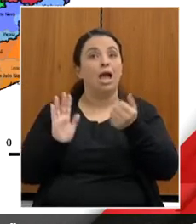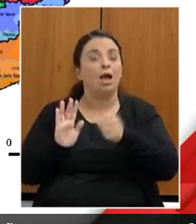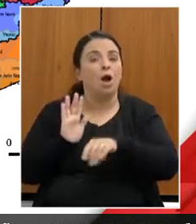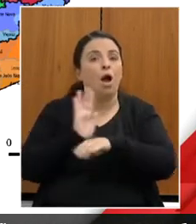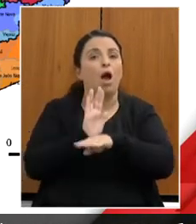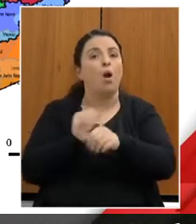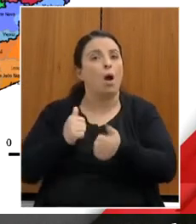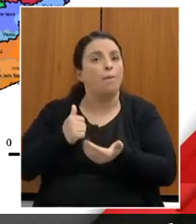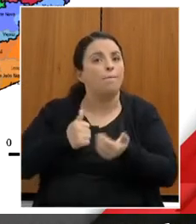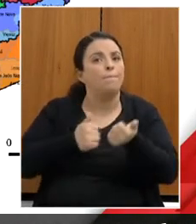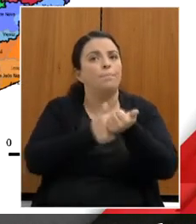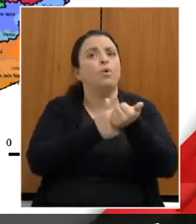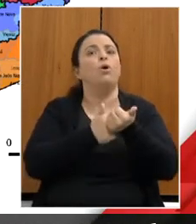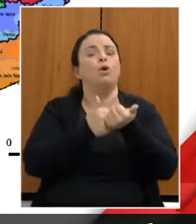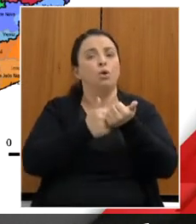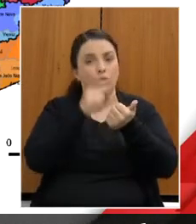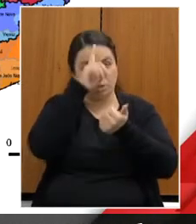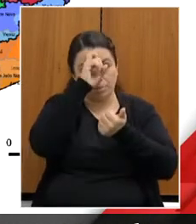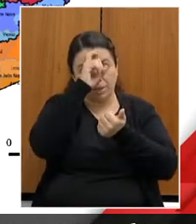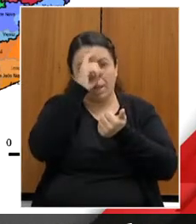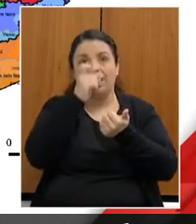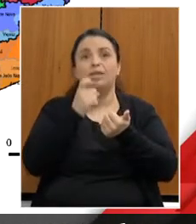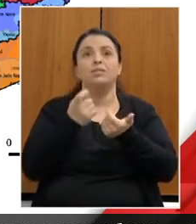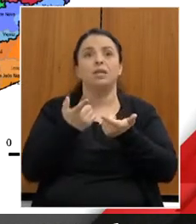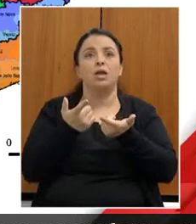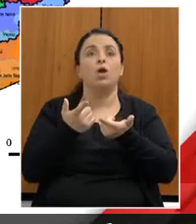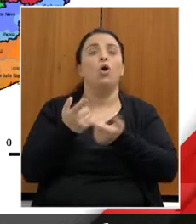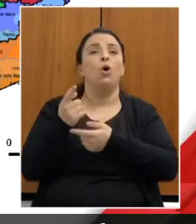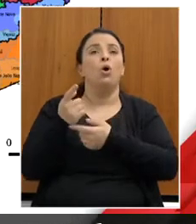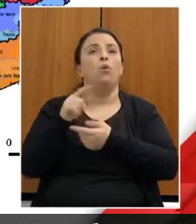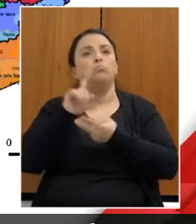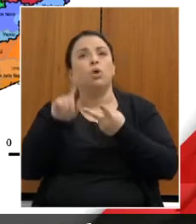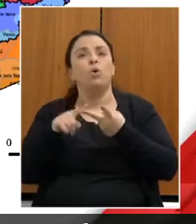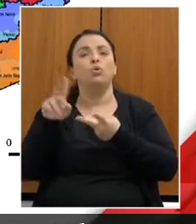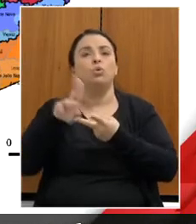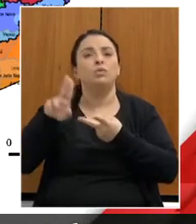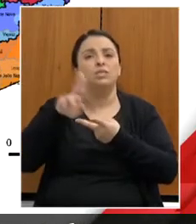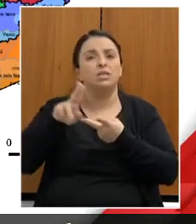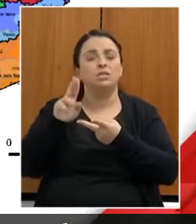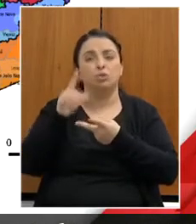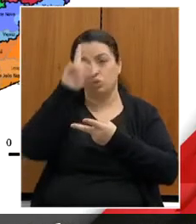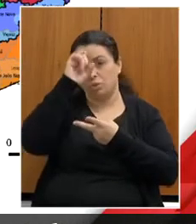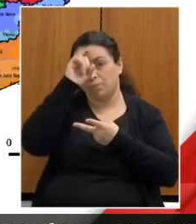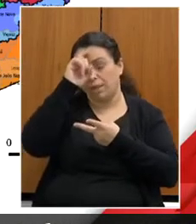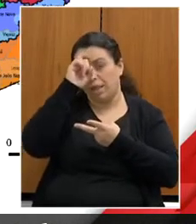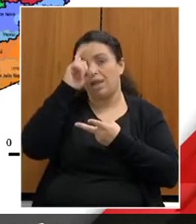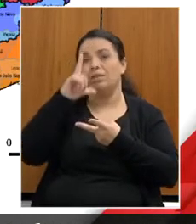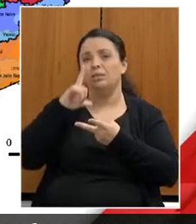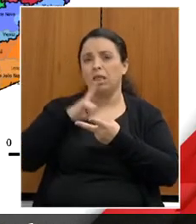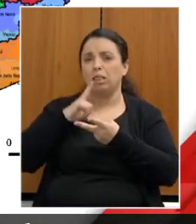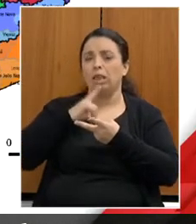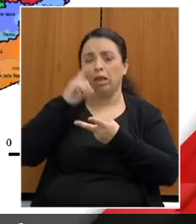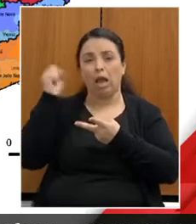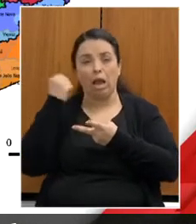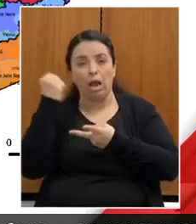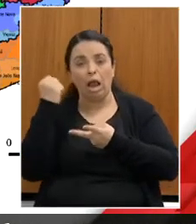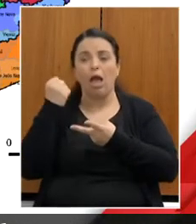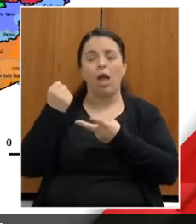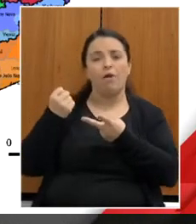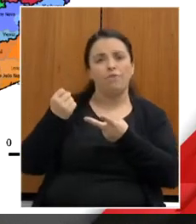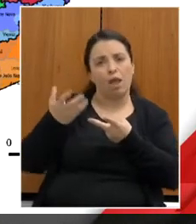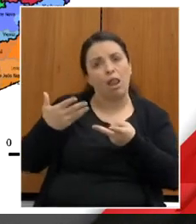de criação de linhas de cuidado, utilização de hospitais de média e alta complexidade, de forma